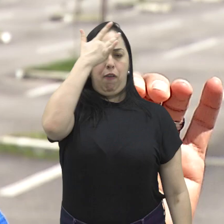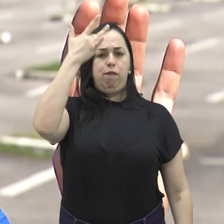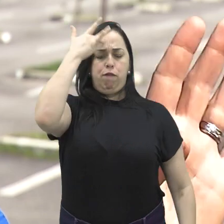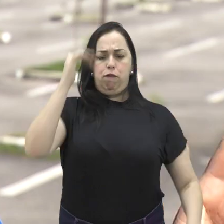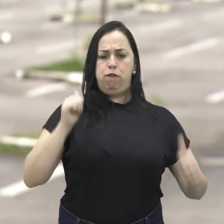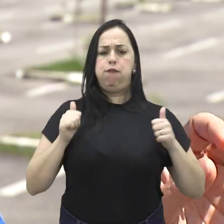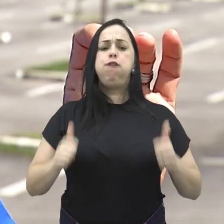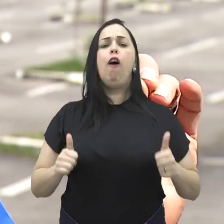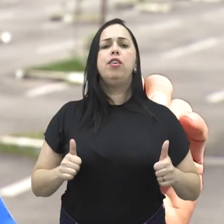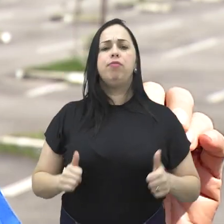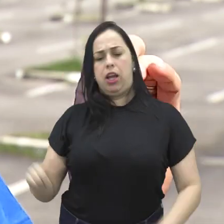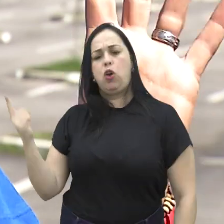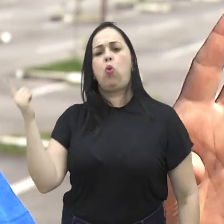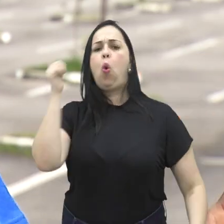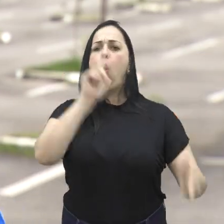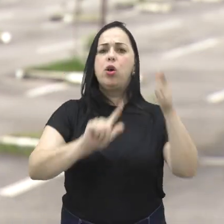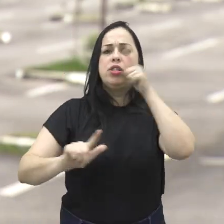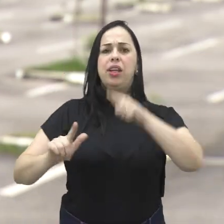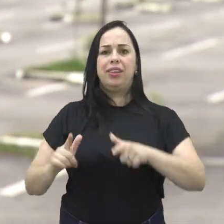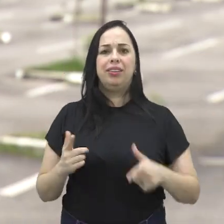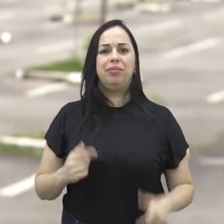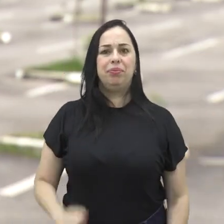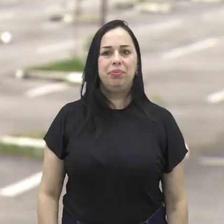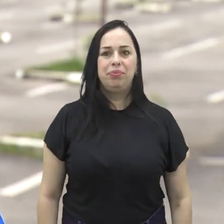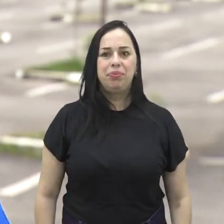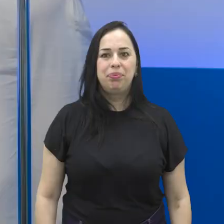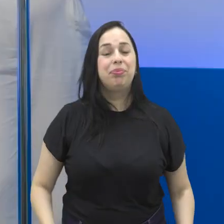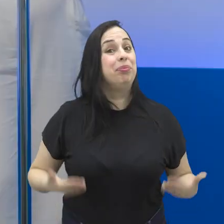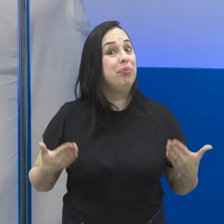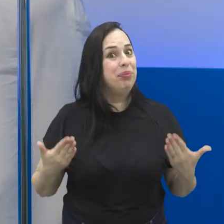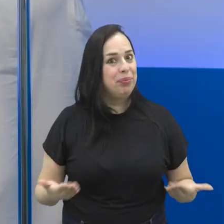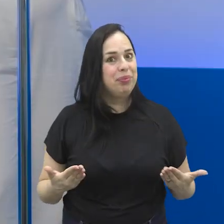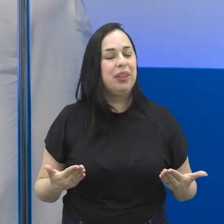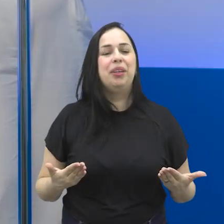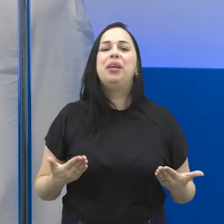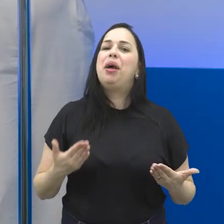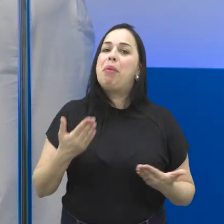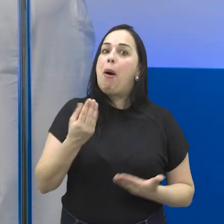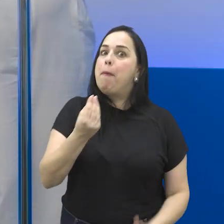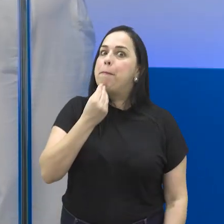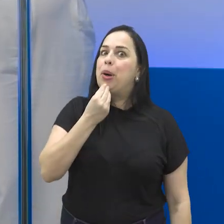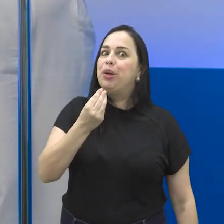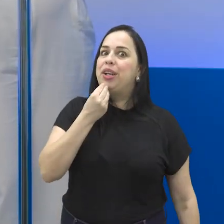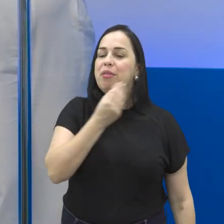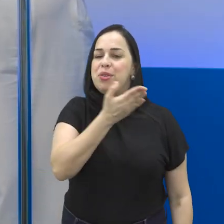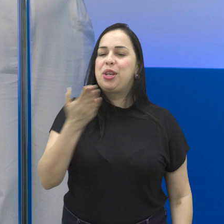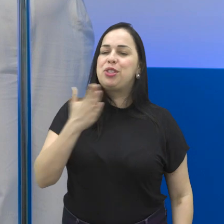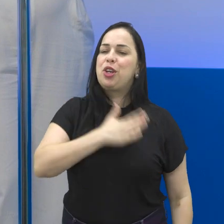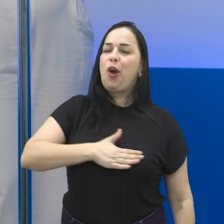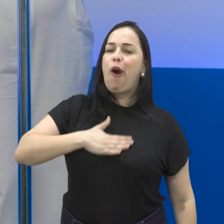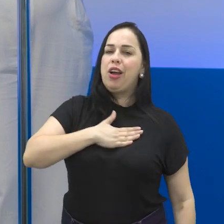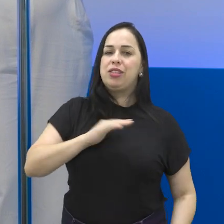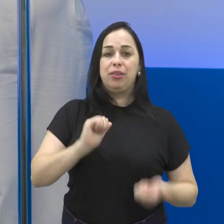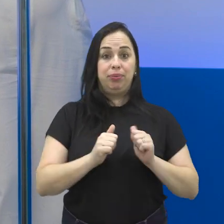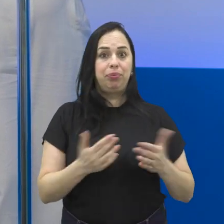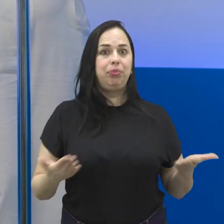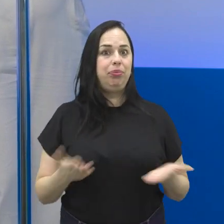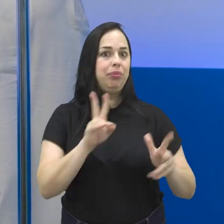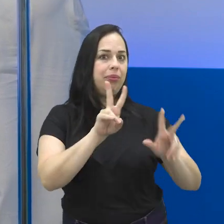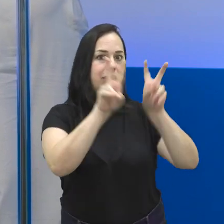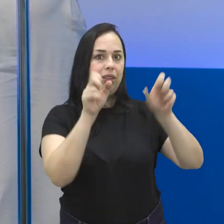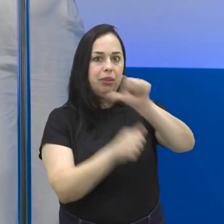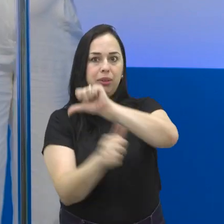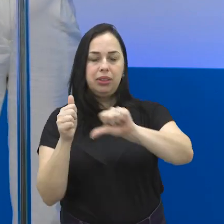vai embora, você vai chegar nos 42 pulando, igual eu, hein? Tá aí, um prato cheio para quem gosta de corrida, né? Vamos